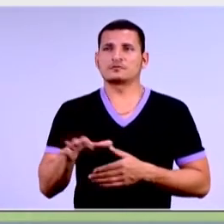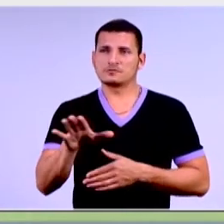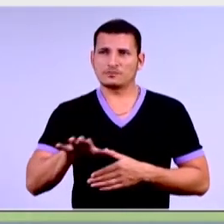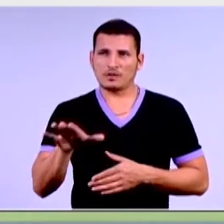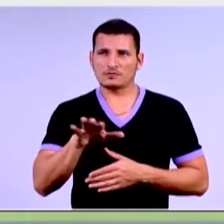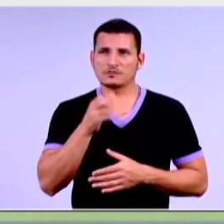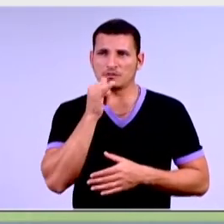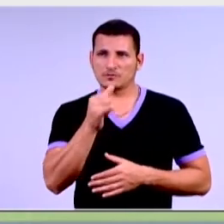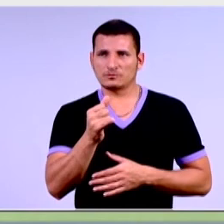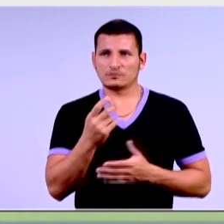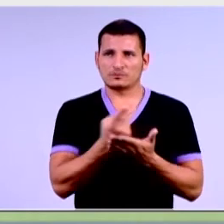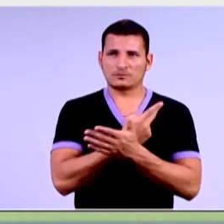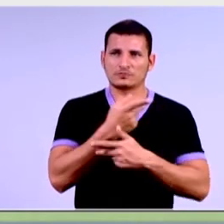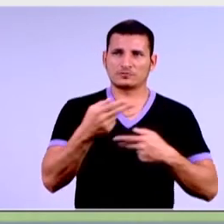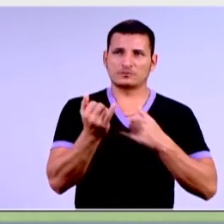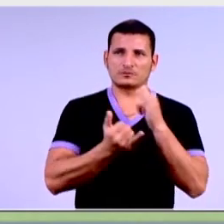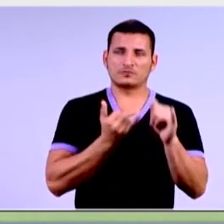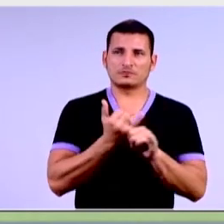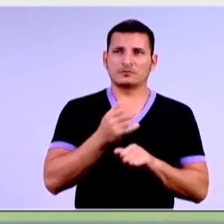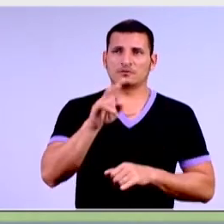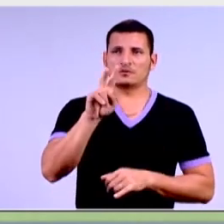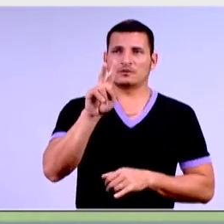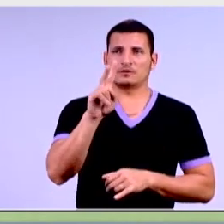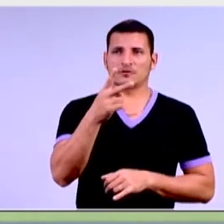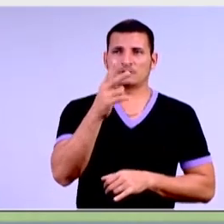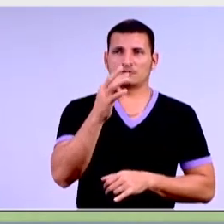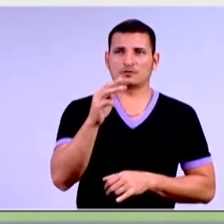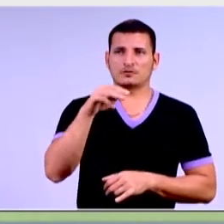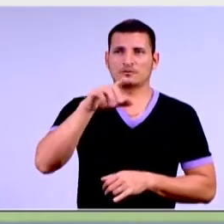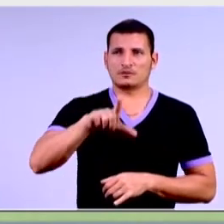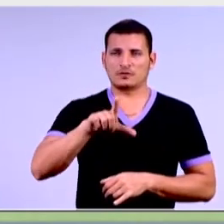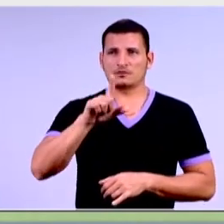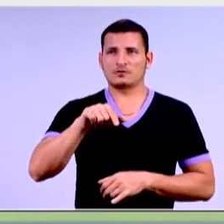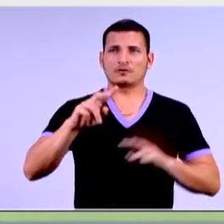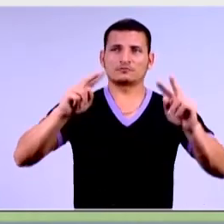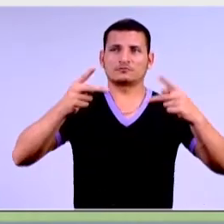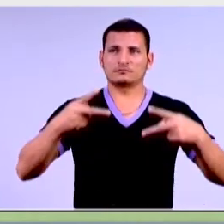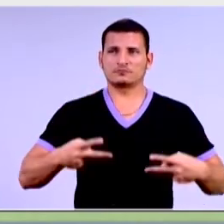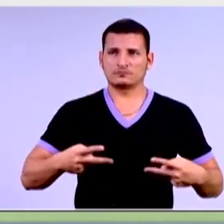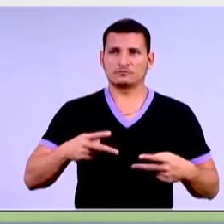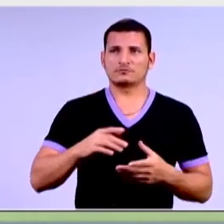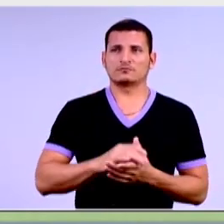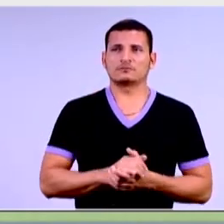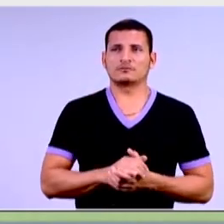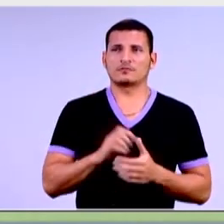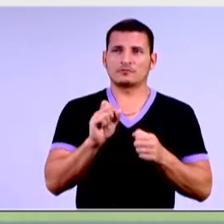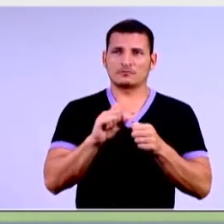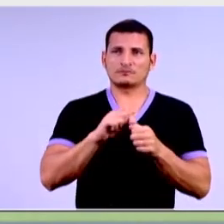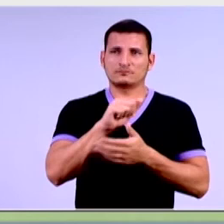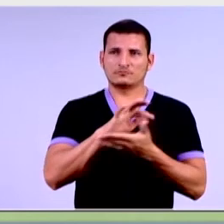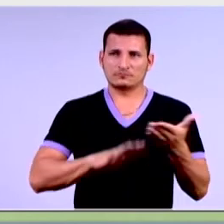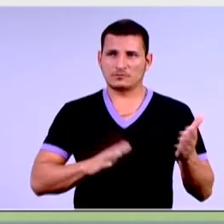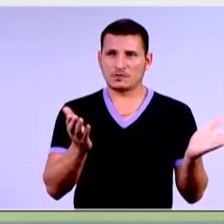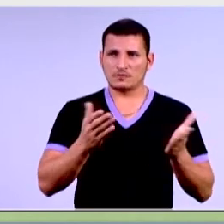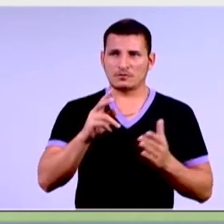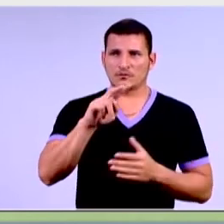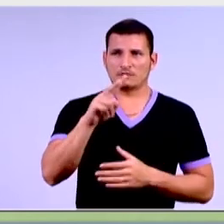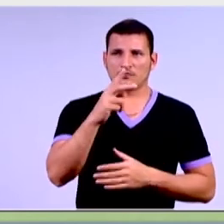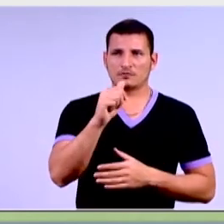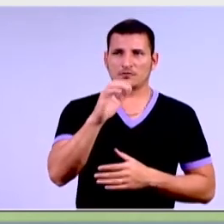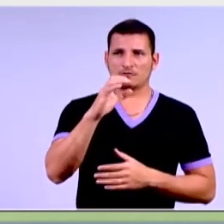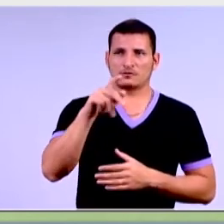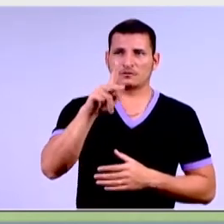ou e que é nela que a linguagem de marcação de hipertexto aí agora o hacker indivíduo com vasto conhecimento